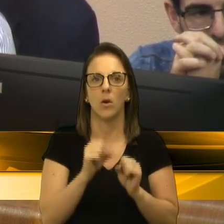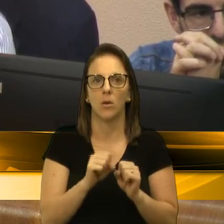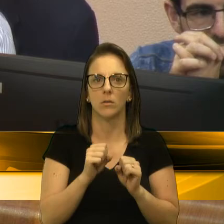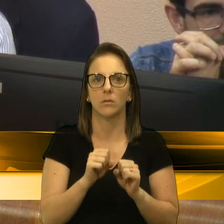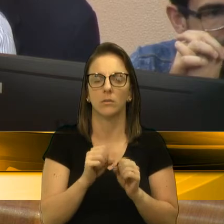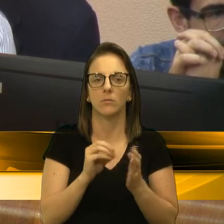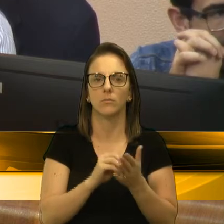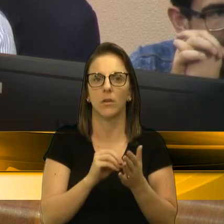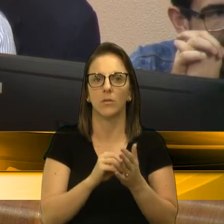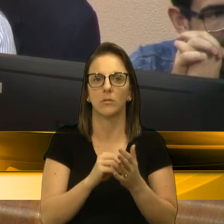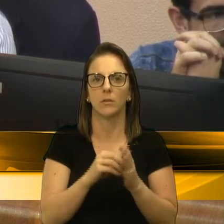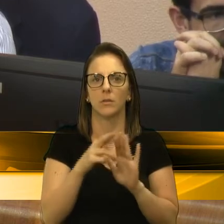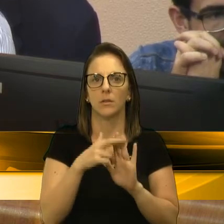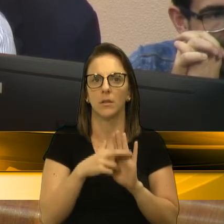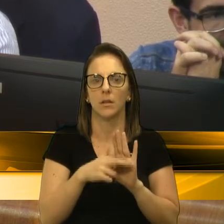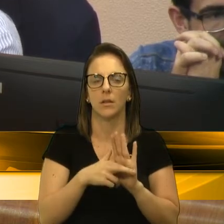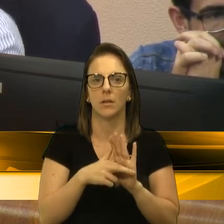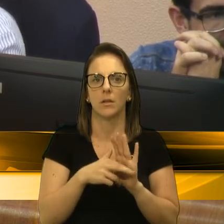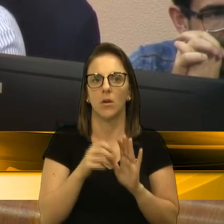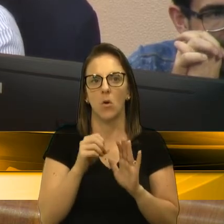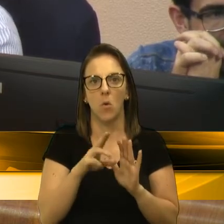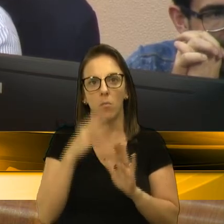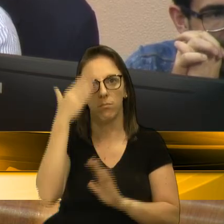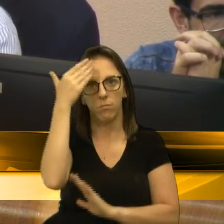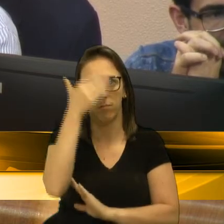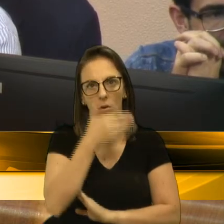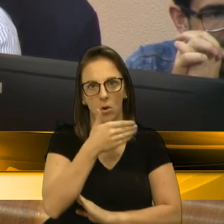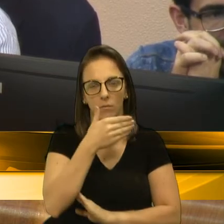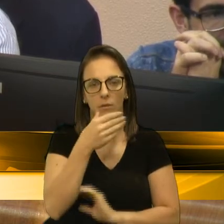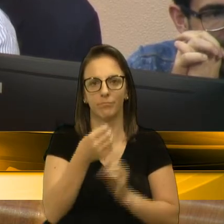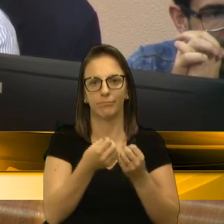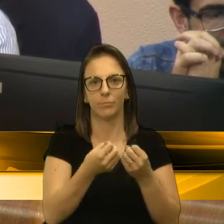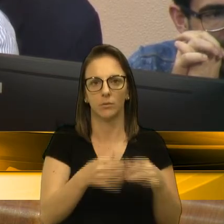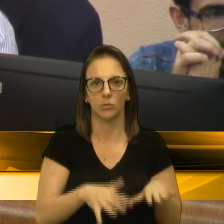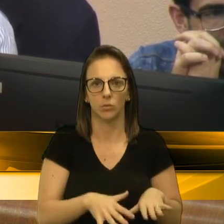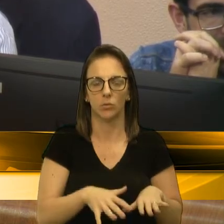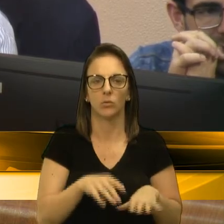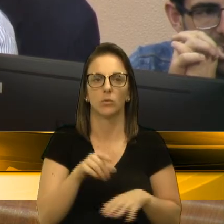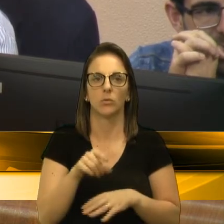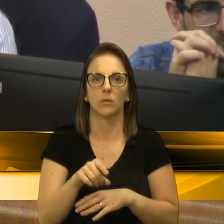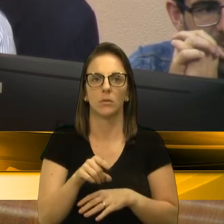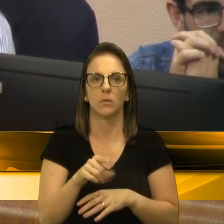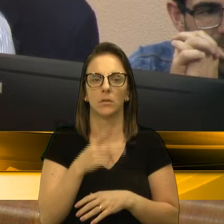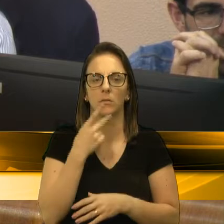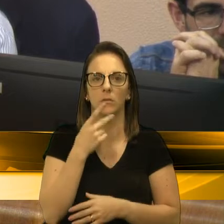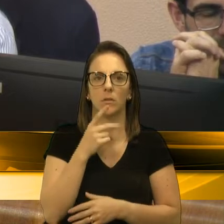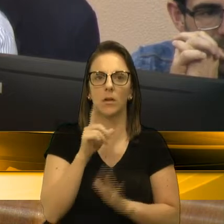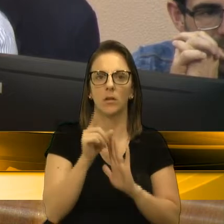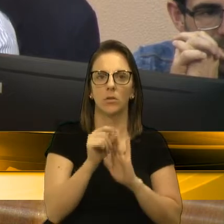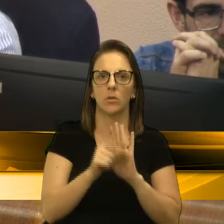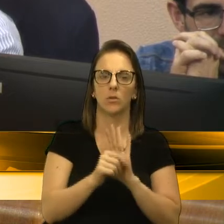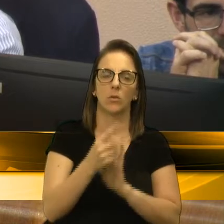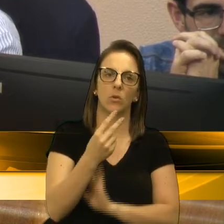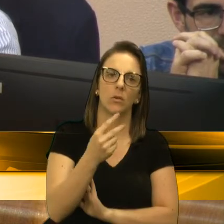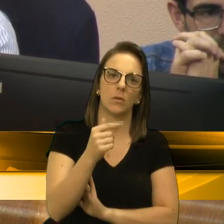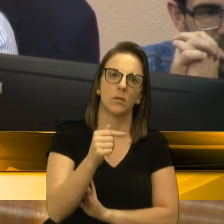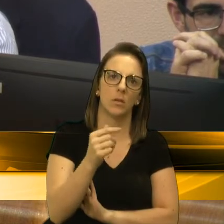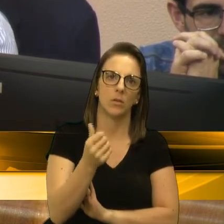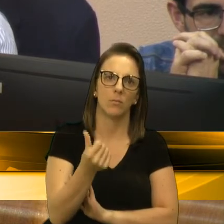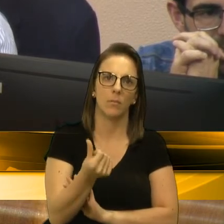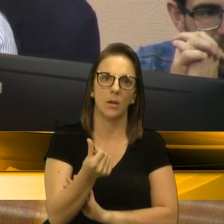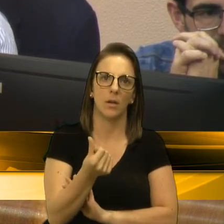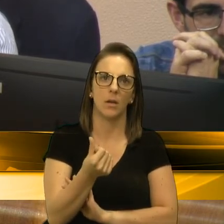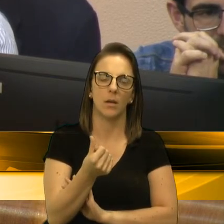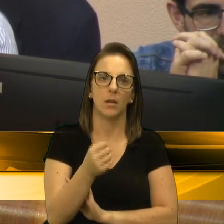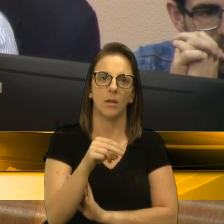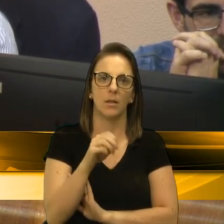prova do prejuízo. Ao comentar os artigos 276 e 283 do Código de Processo Civil, Nelson Neri Júnior